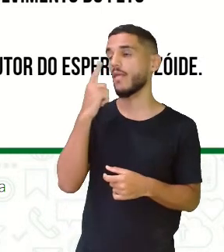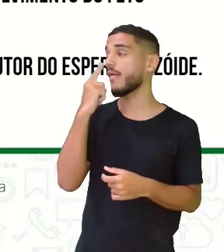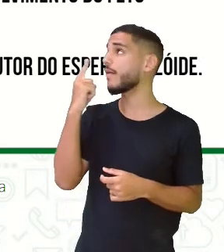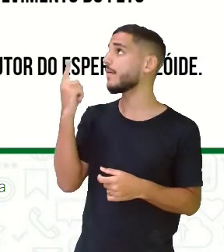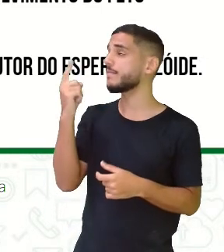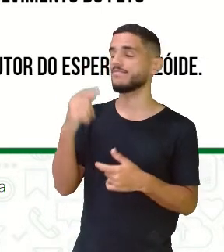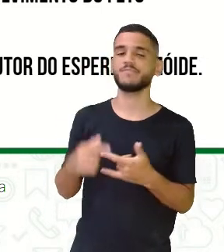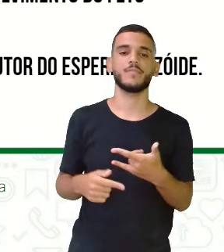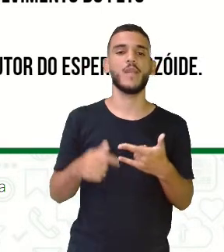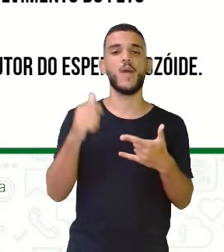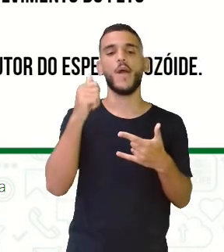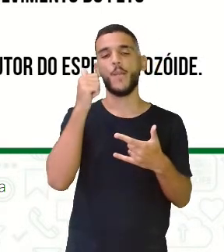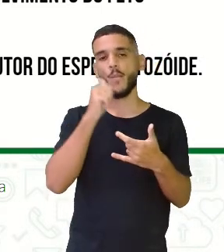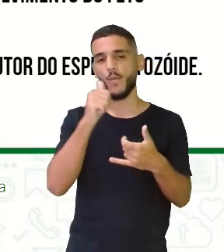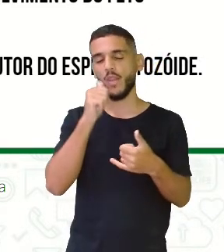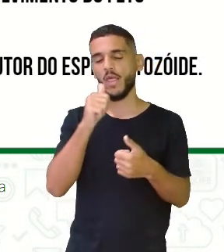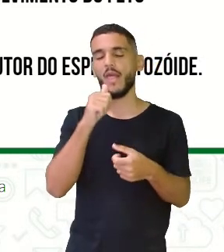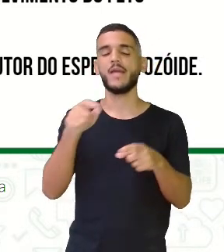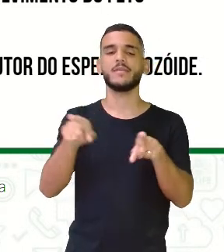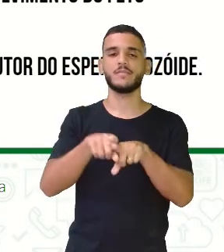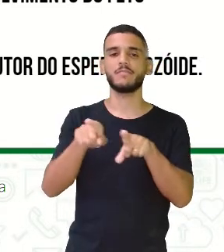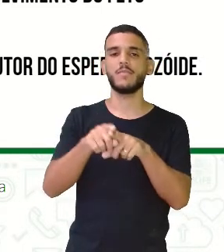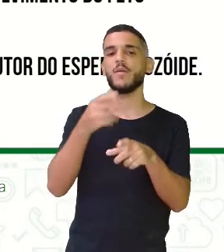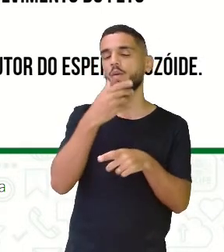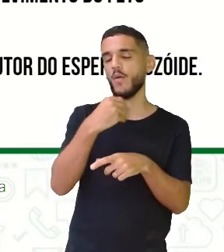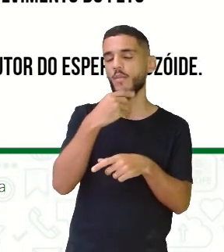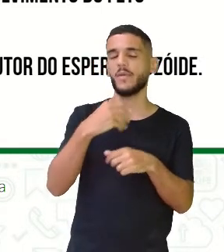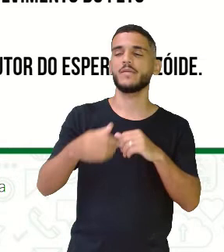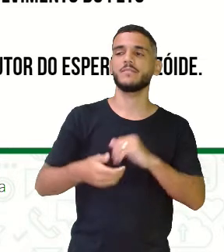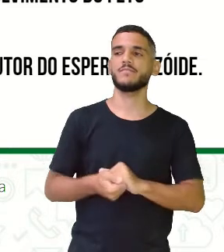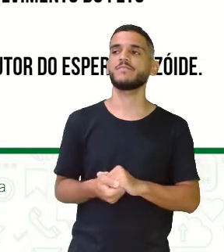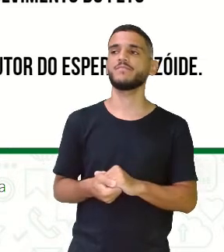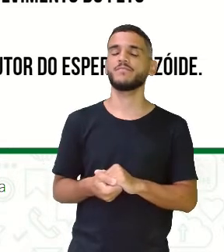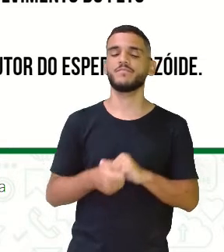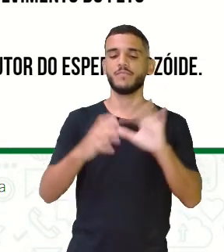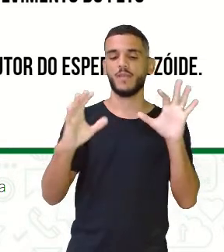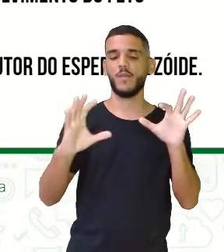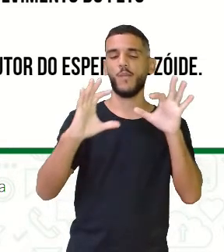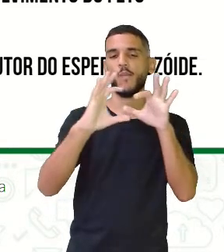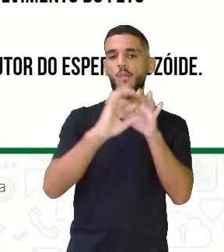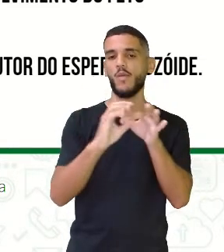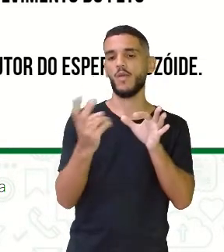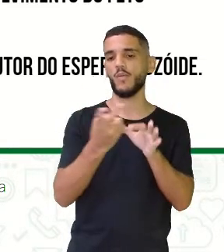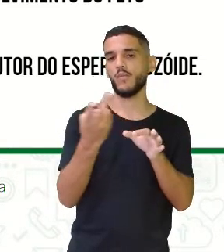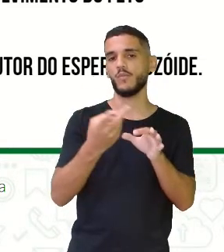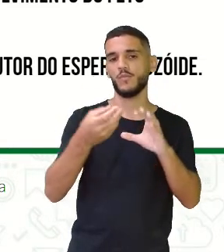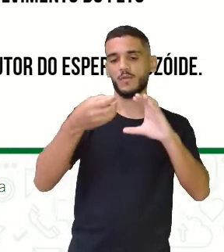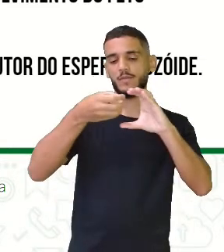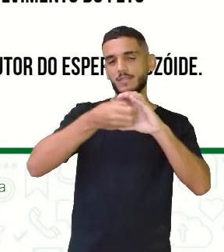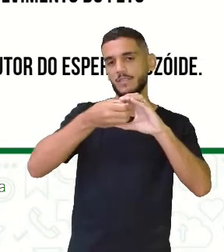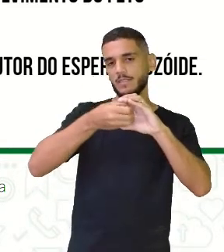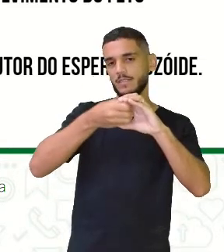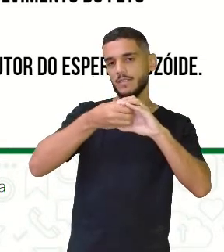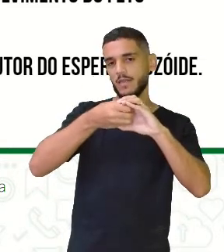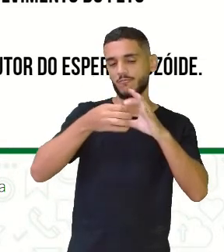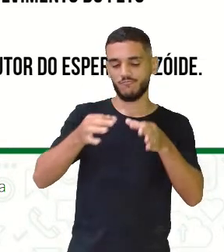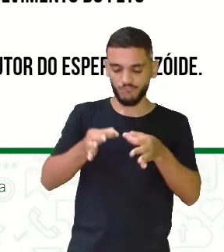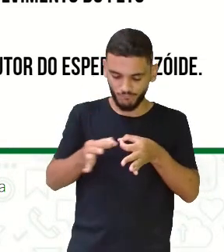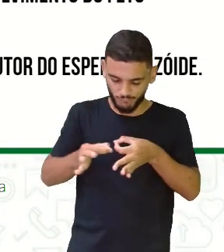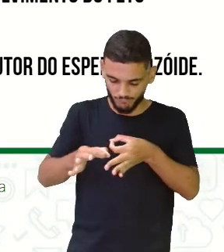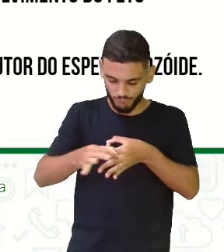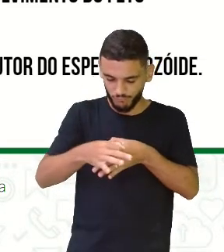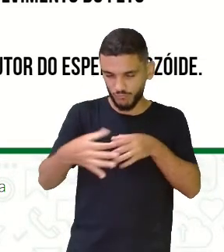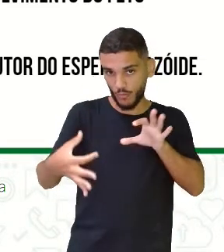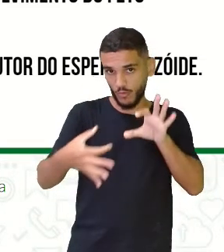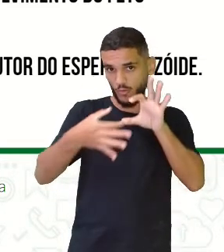sistema feminino e abaixo o sistema masculino. Então, da união dessas duas células, a célula do sistema masculino com